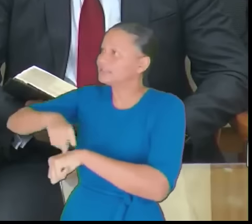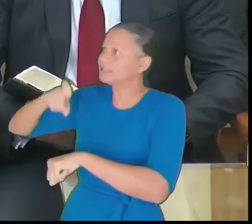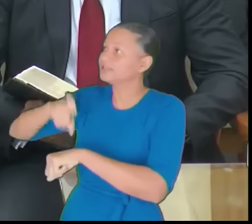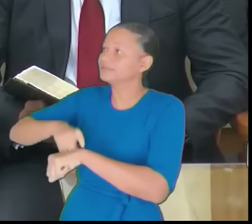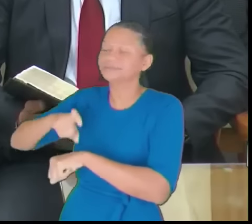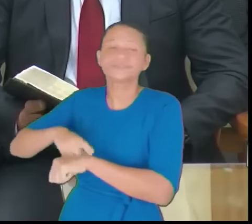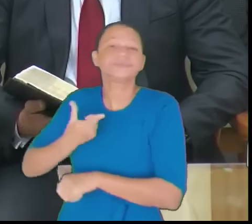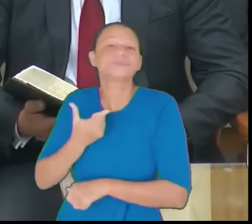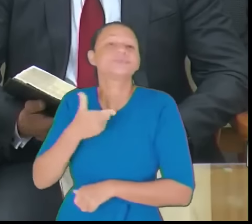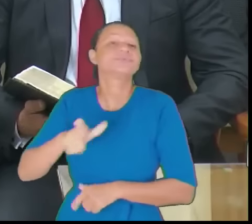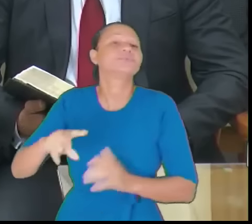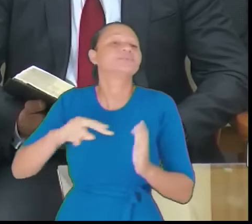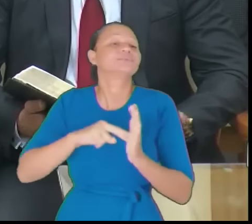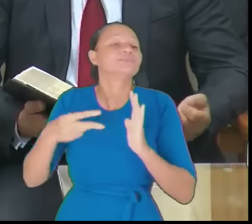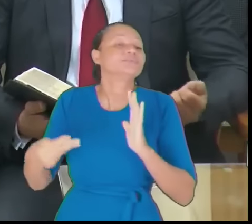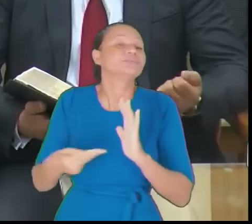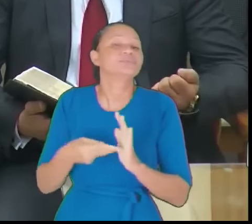outra coisa,